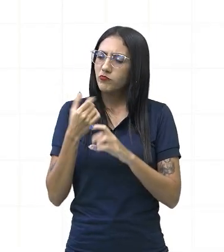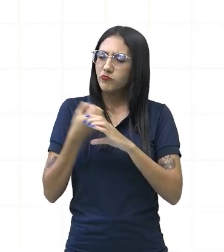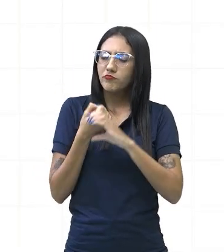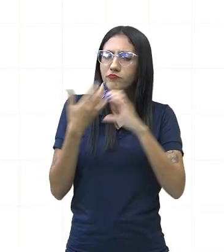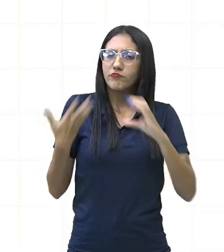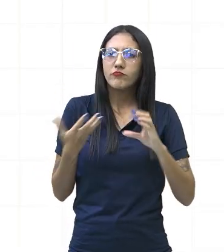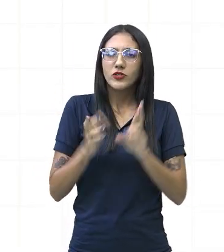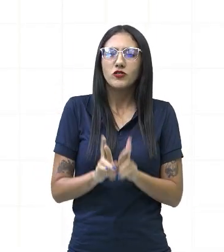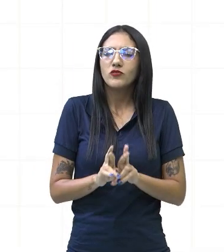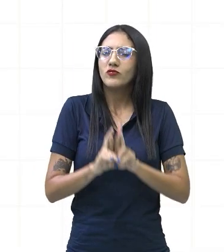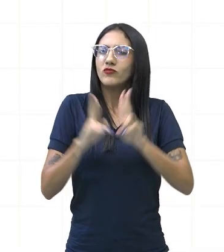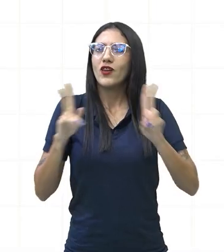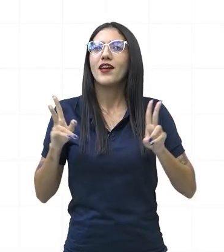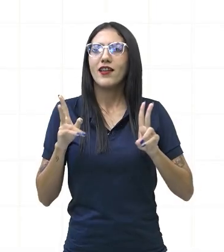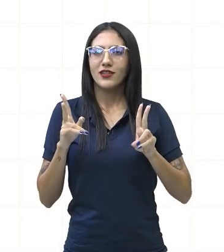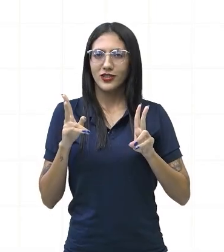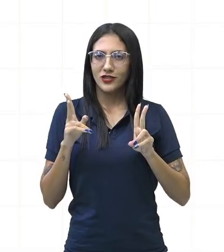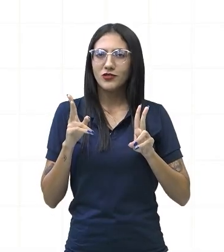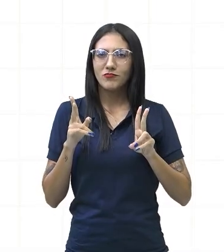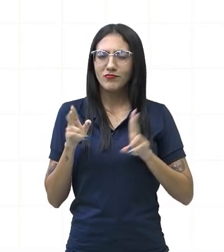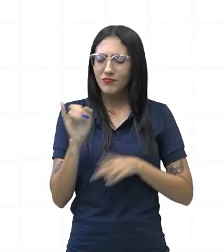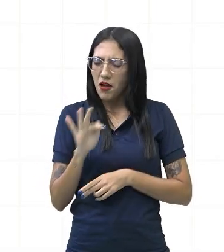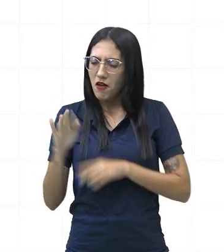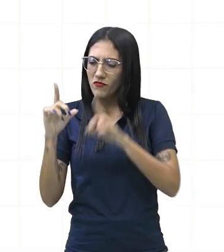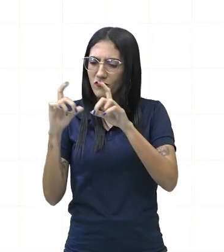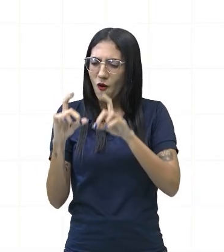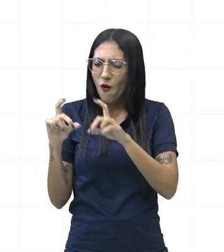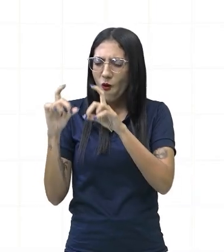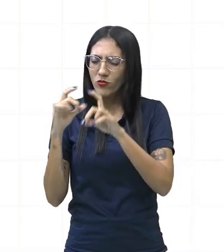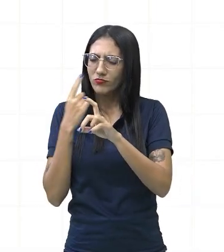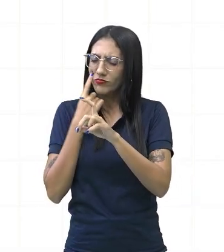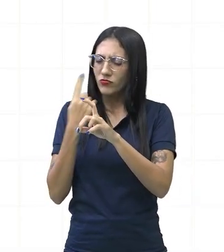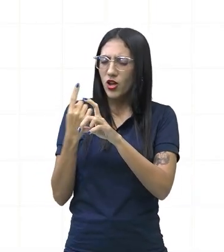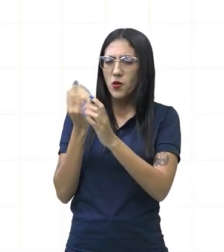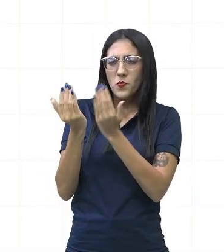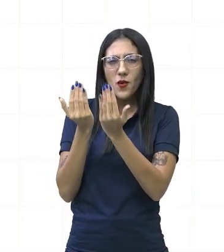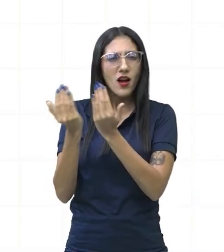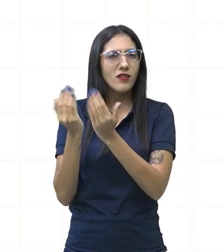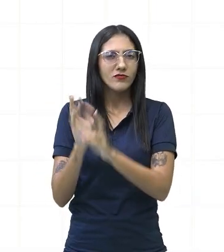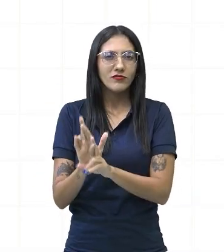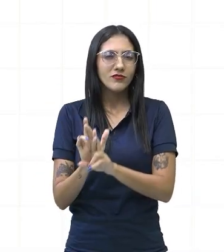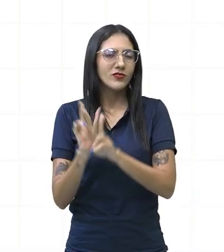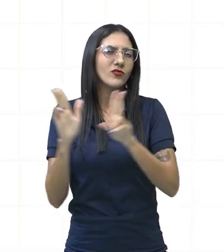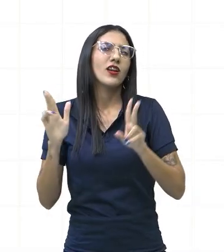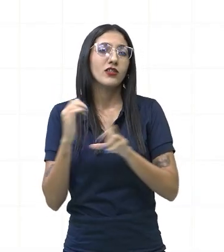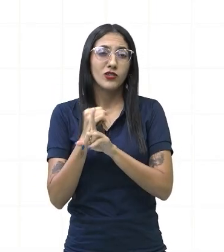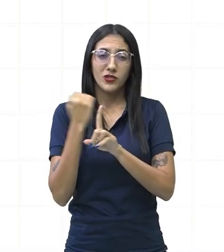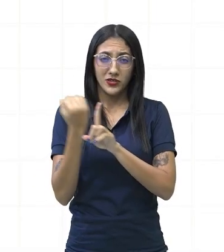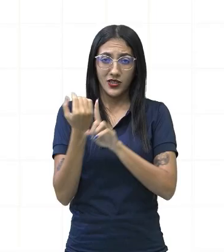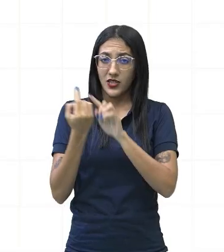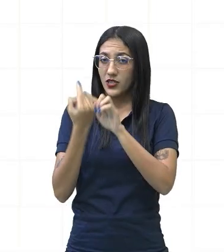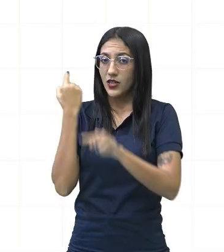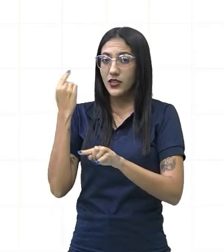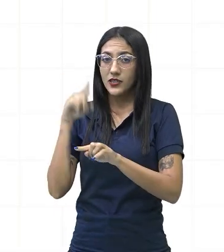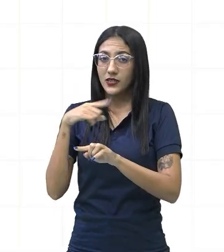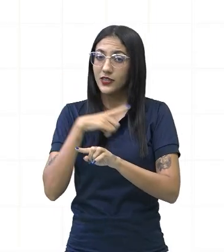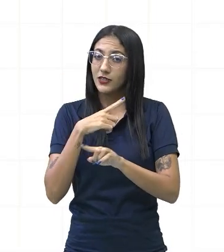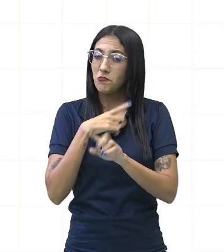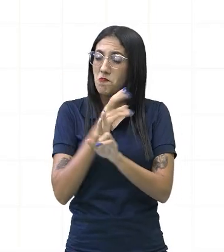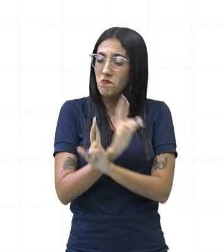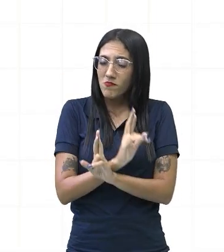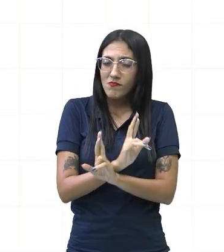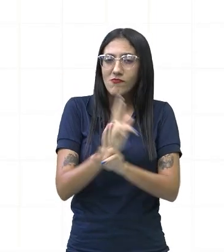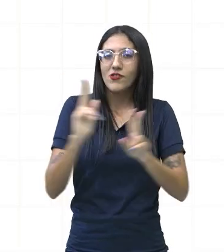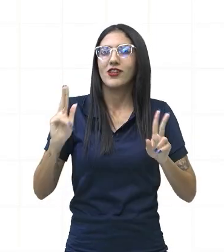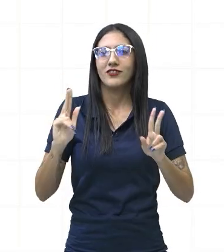sociedade que está por trás, então, daquela imagem, da foto, tá? A sociedade, ela era de um jeito. Tá bom? Então,